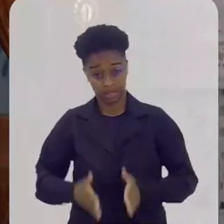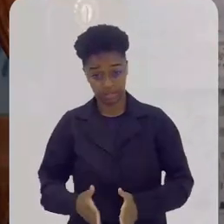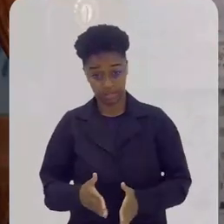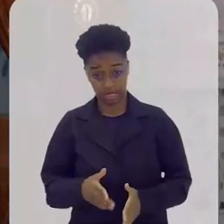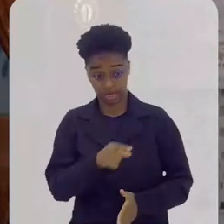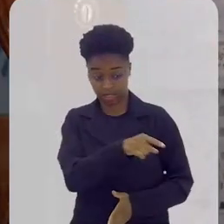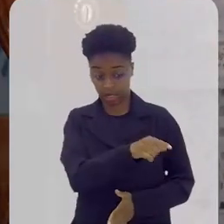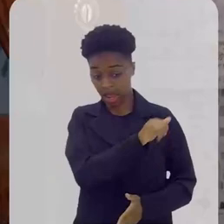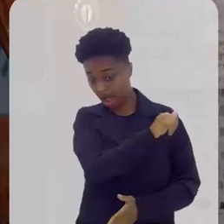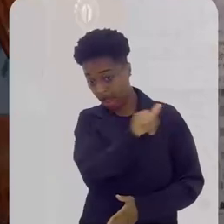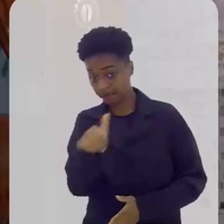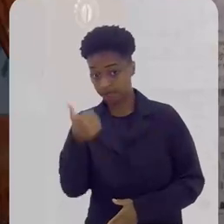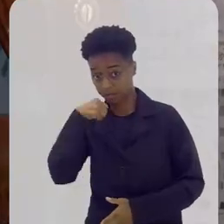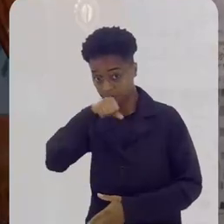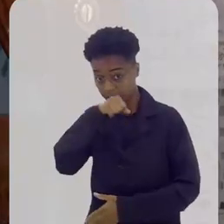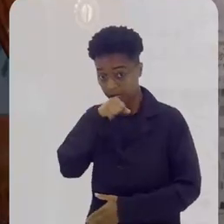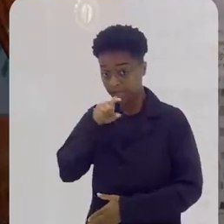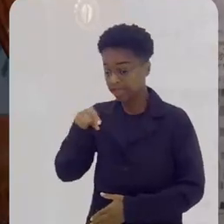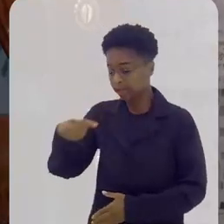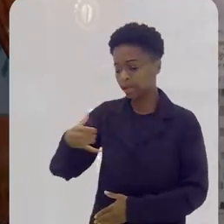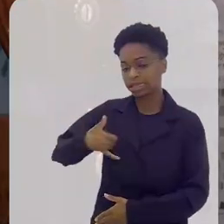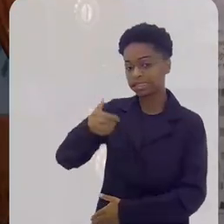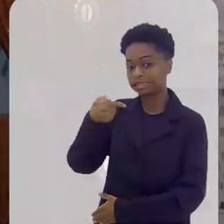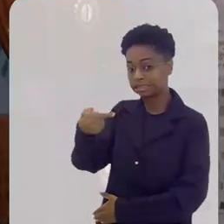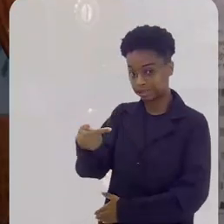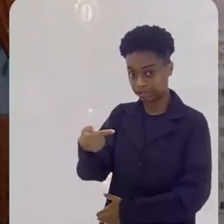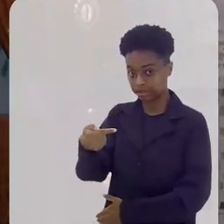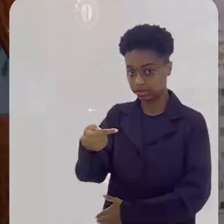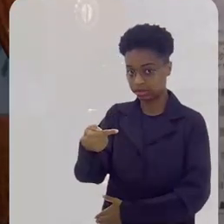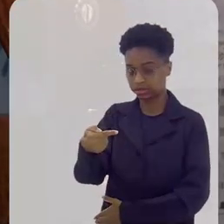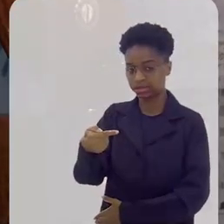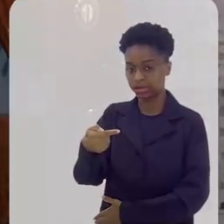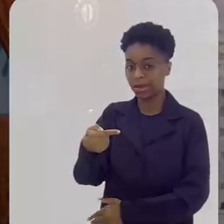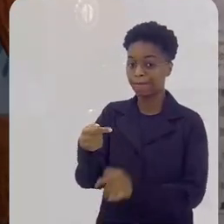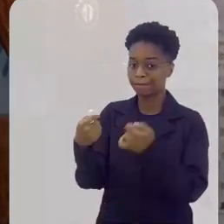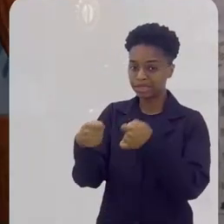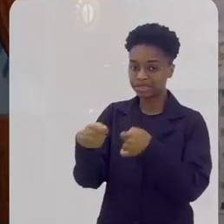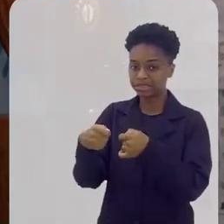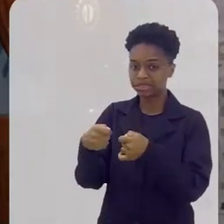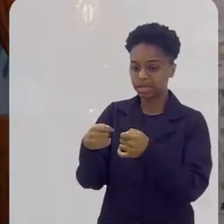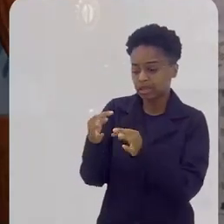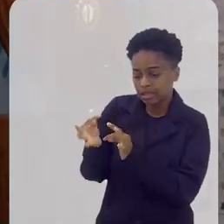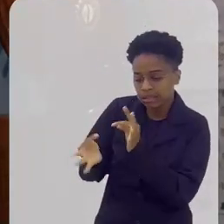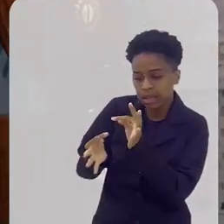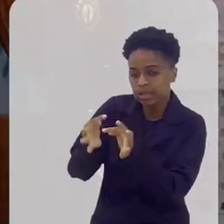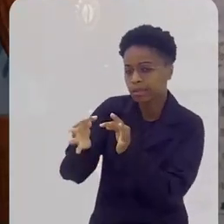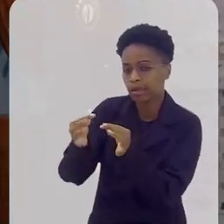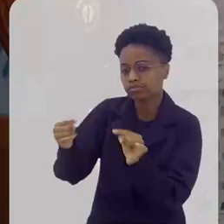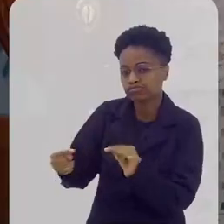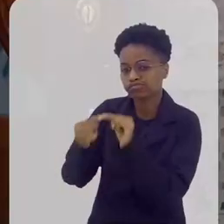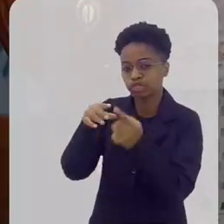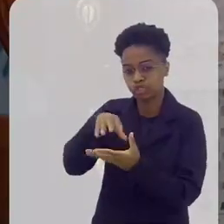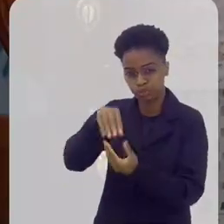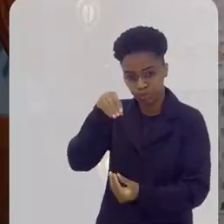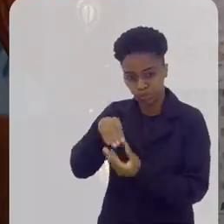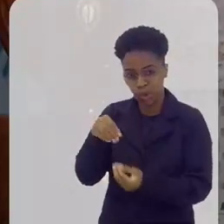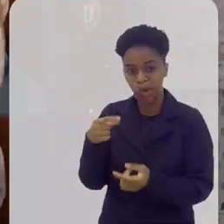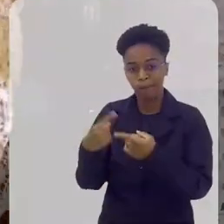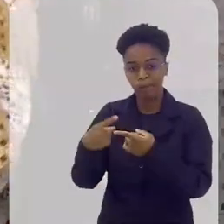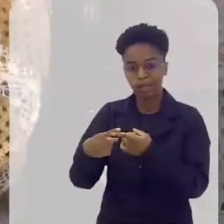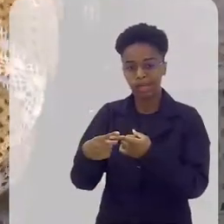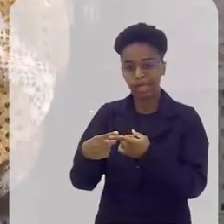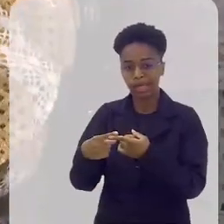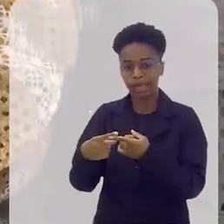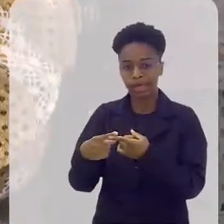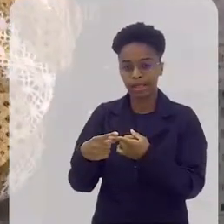ele avisa a minha mãe, quando esse menino fizer 7 anos, você vai ter que fazer um tratamento espiritual para